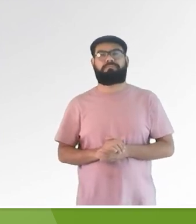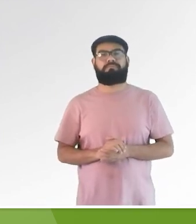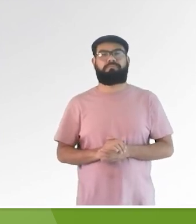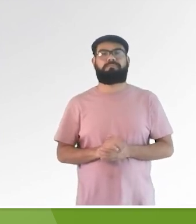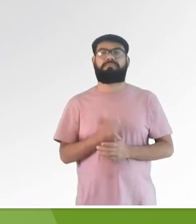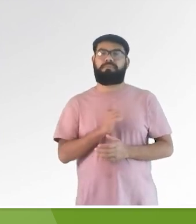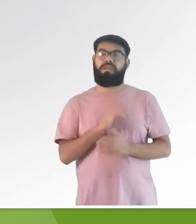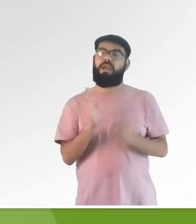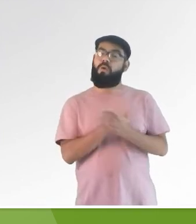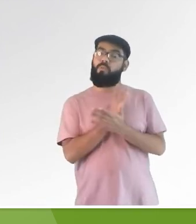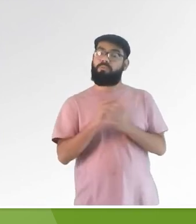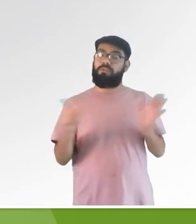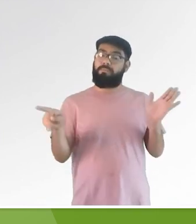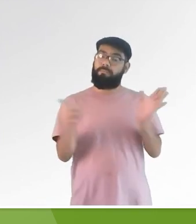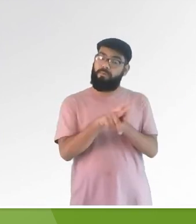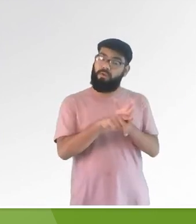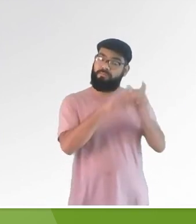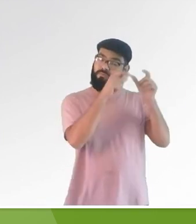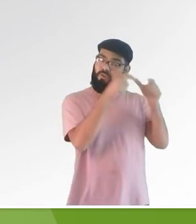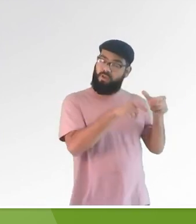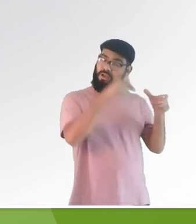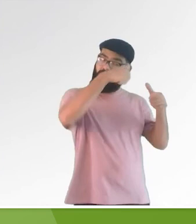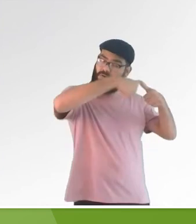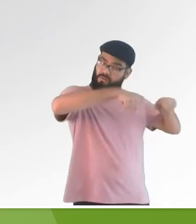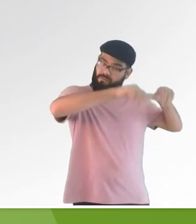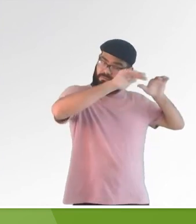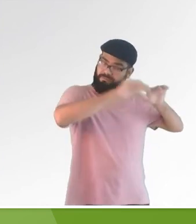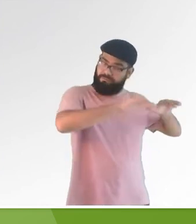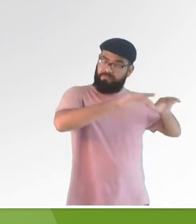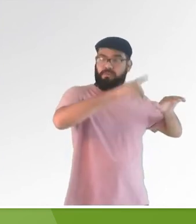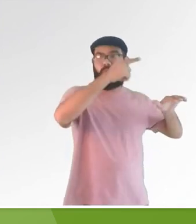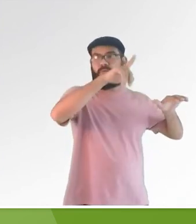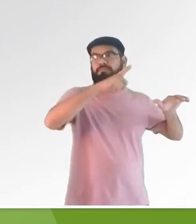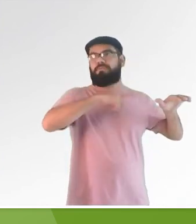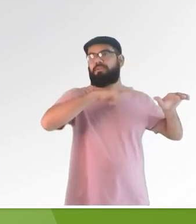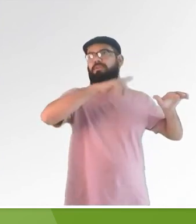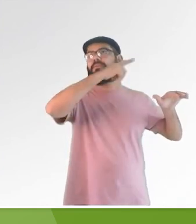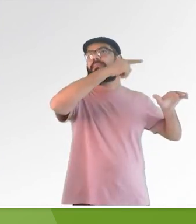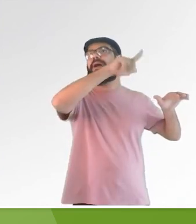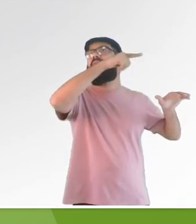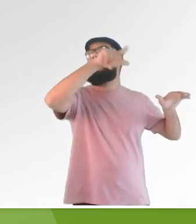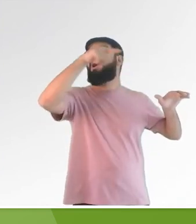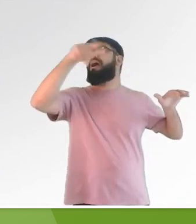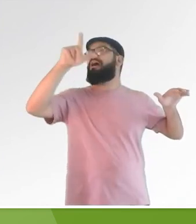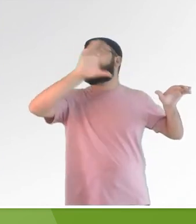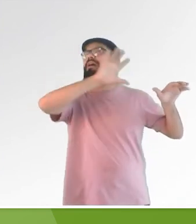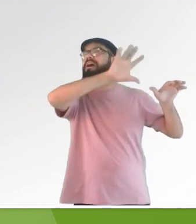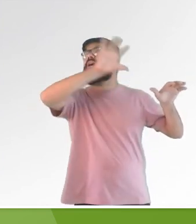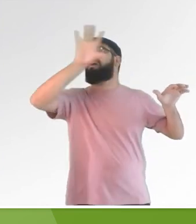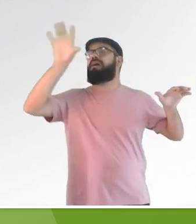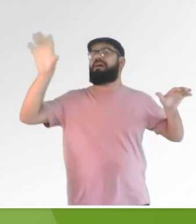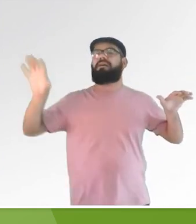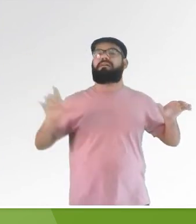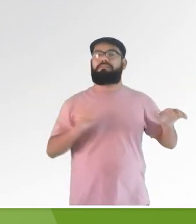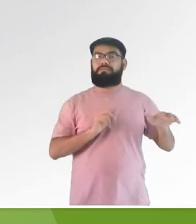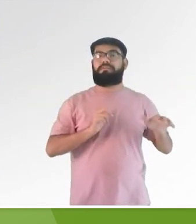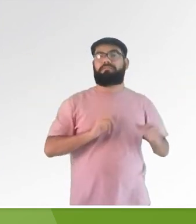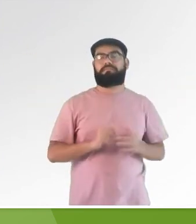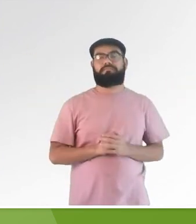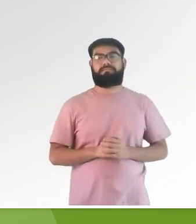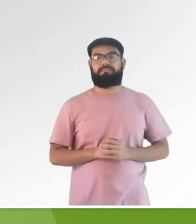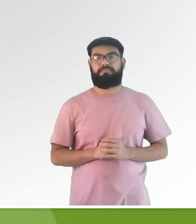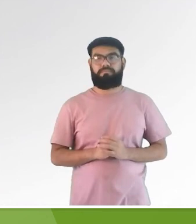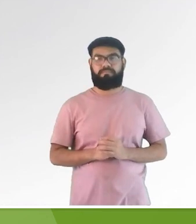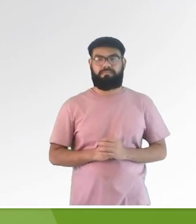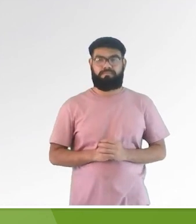já entra, né, num outro conceito, onde elas vão coexistir somente ali, naquela determinada área com maior probabilidade de